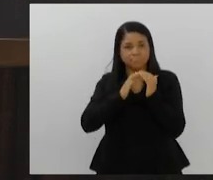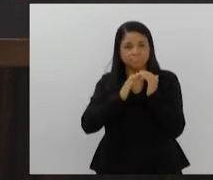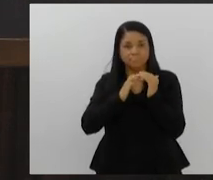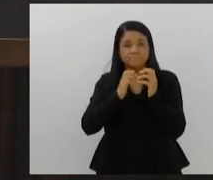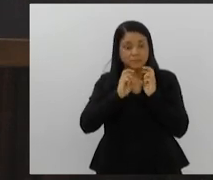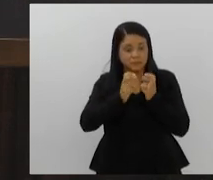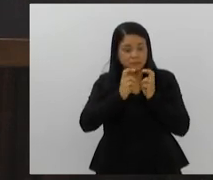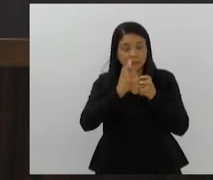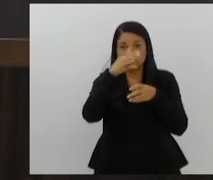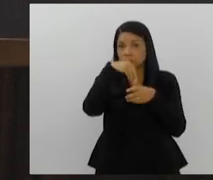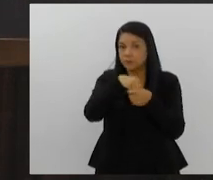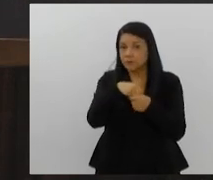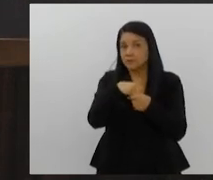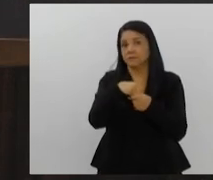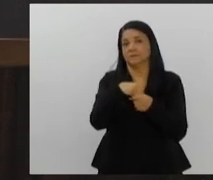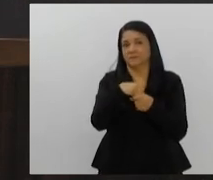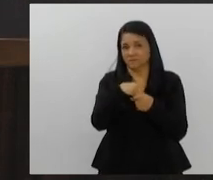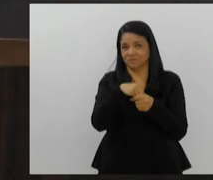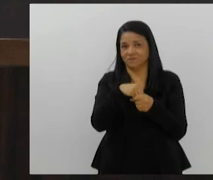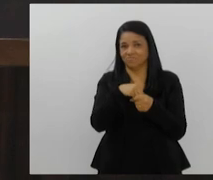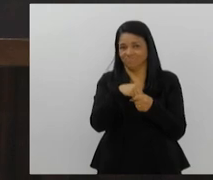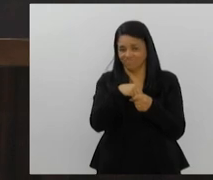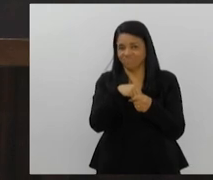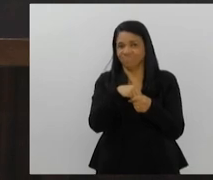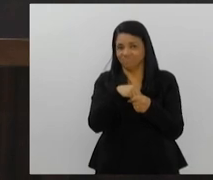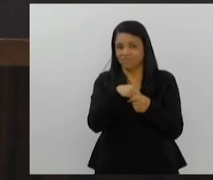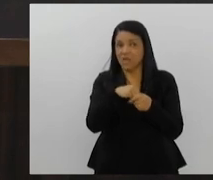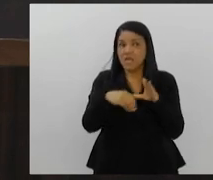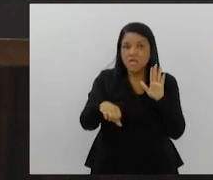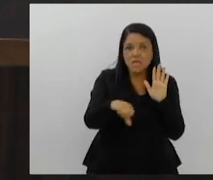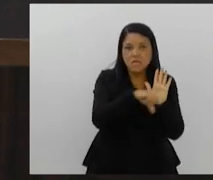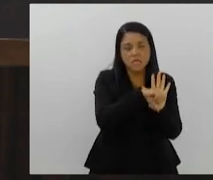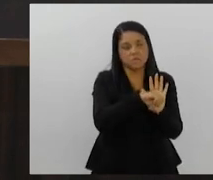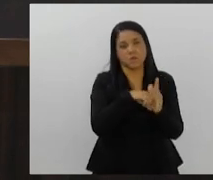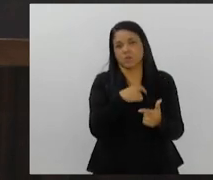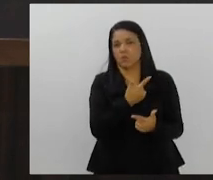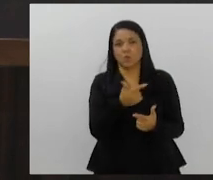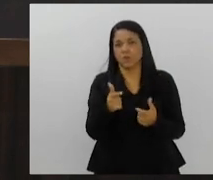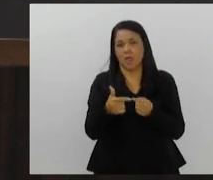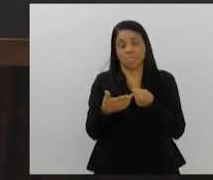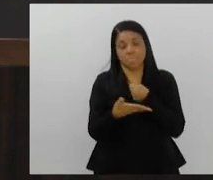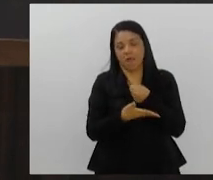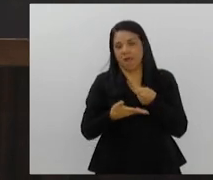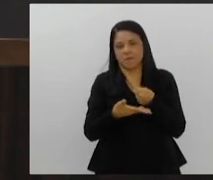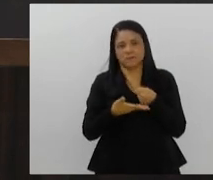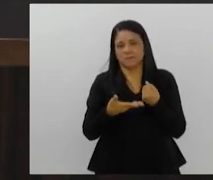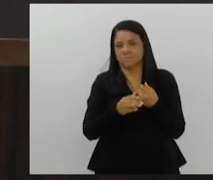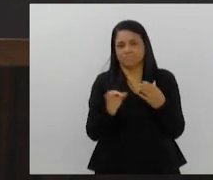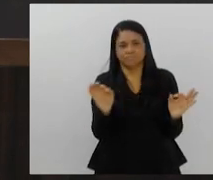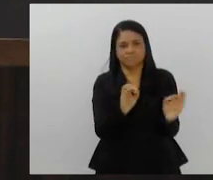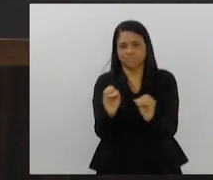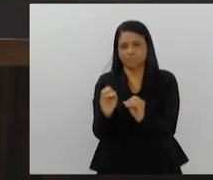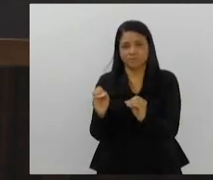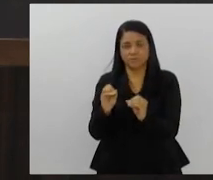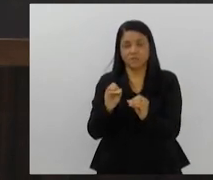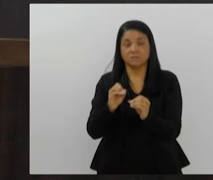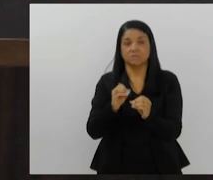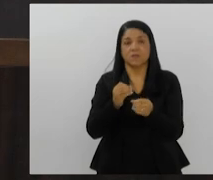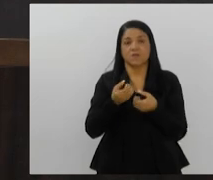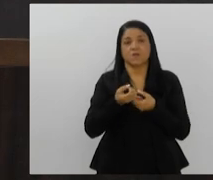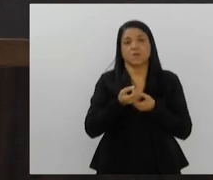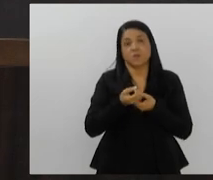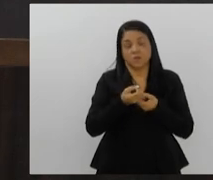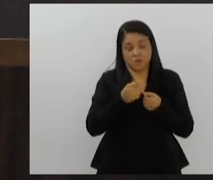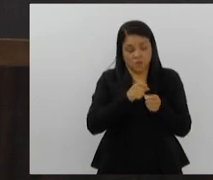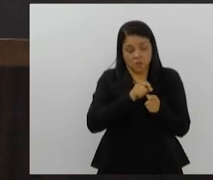homem marginalizado, que não tem princípios algum ejacular em uma mulher. A